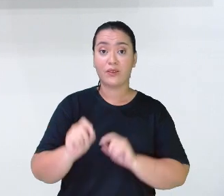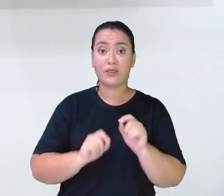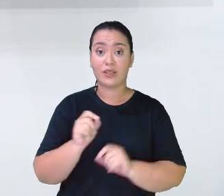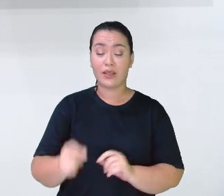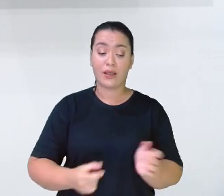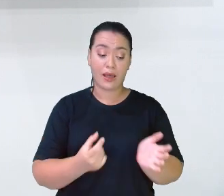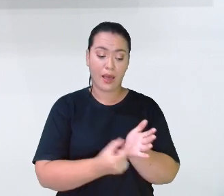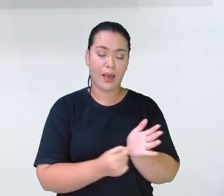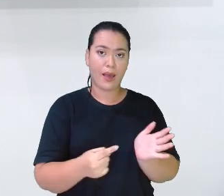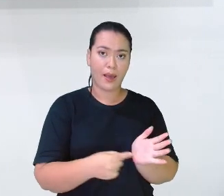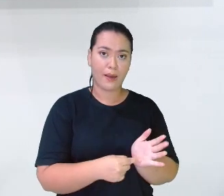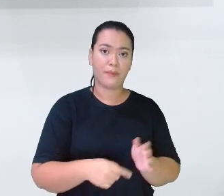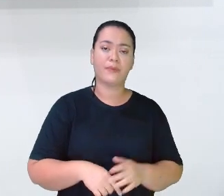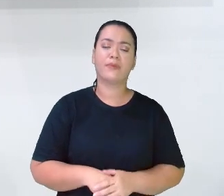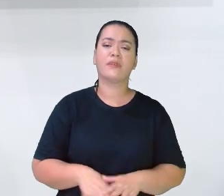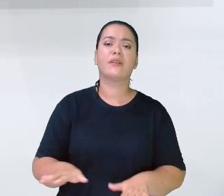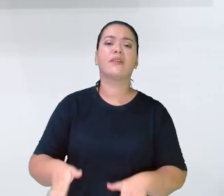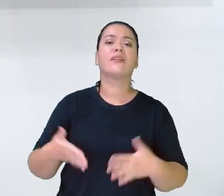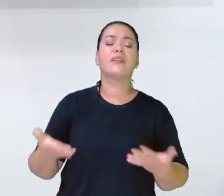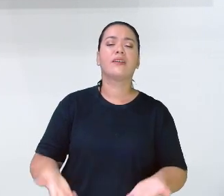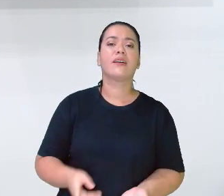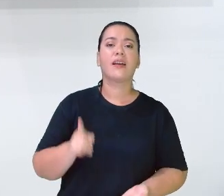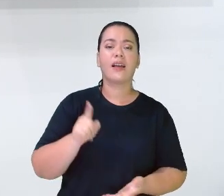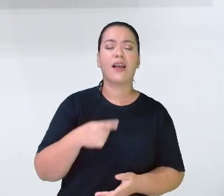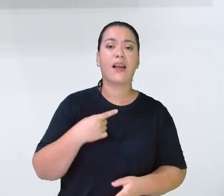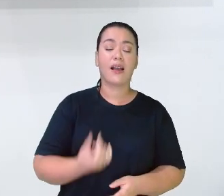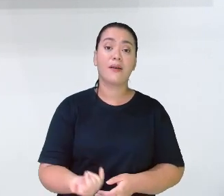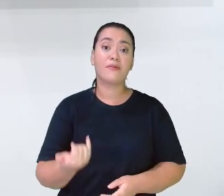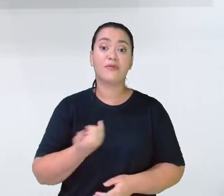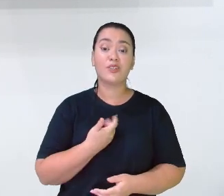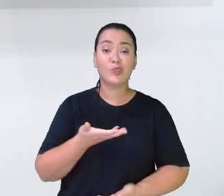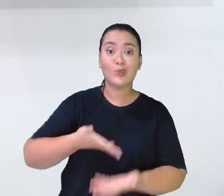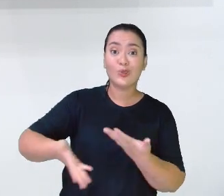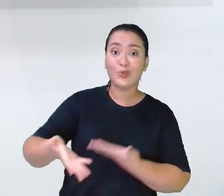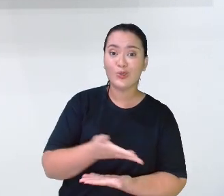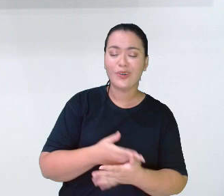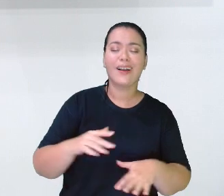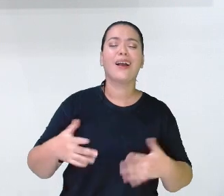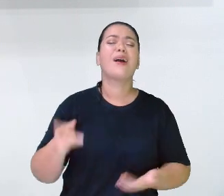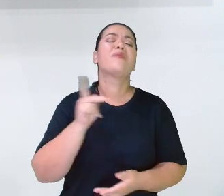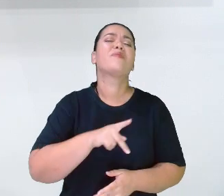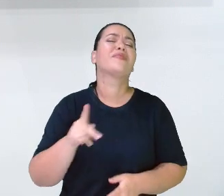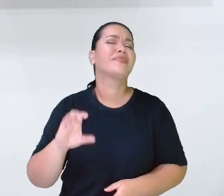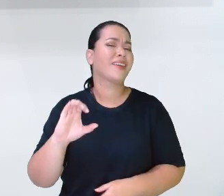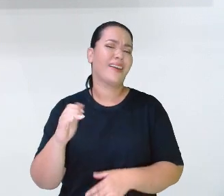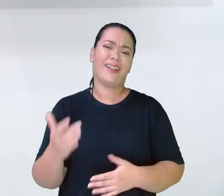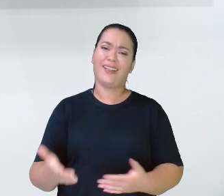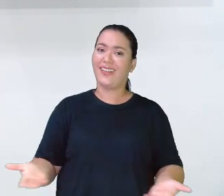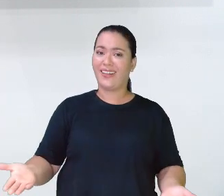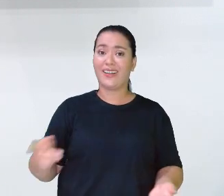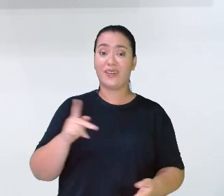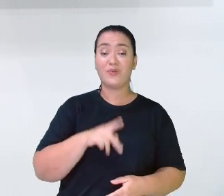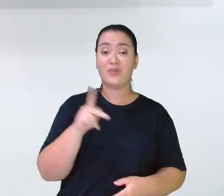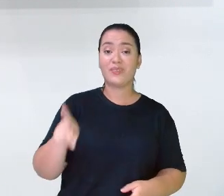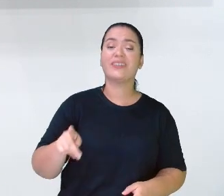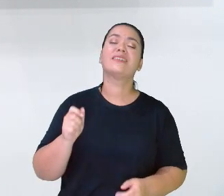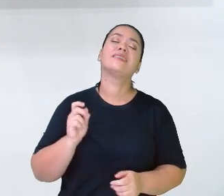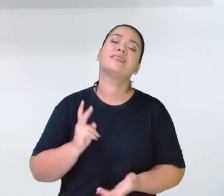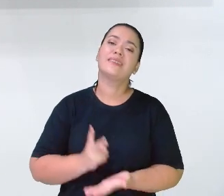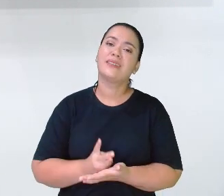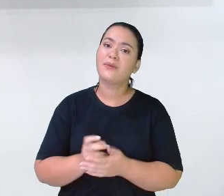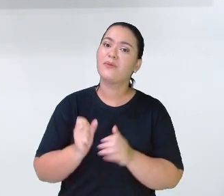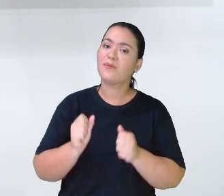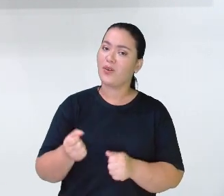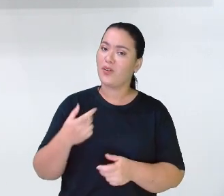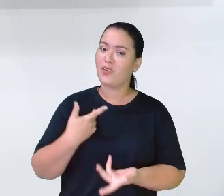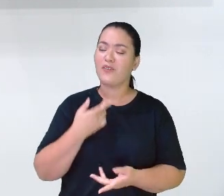do aplicativo, quem vai trazer a tua mensagem para mim? Claro, ela, sempre que pode, ela está vindo para as nossas aulas, não é que ela